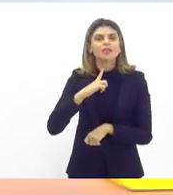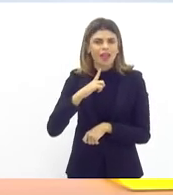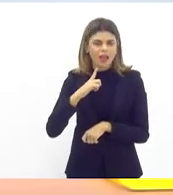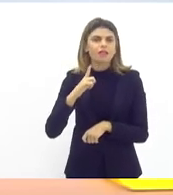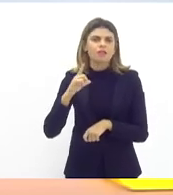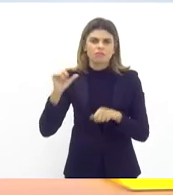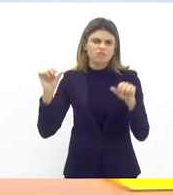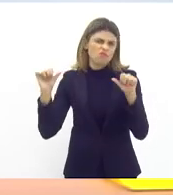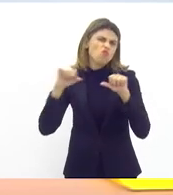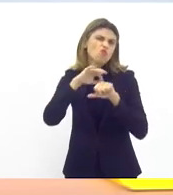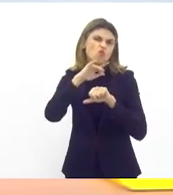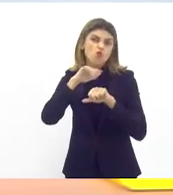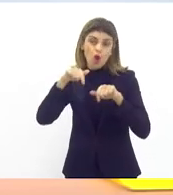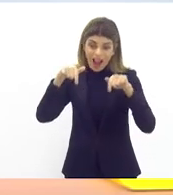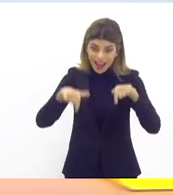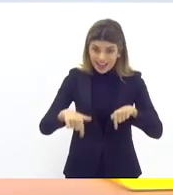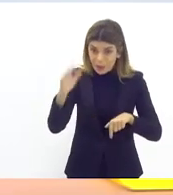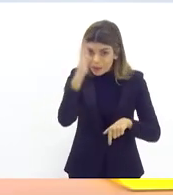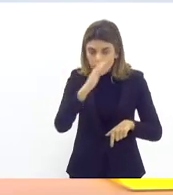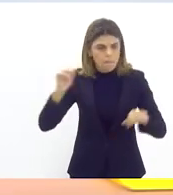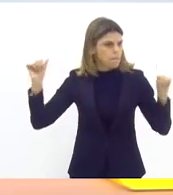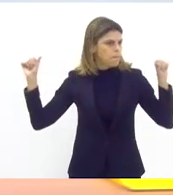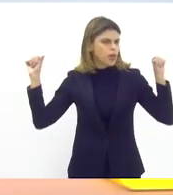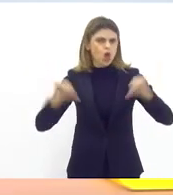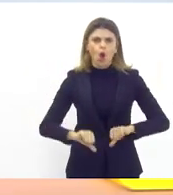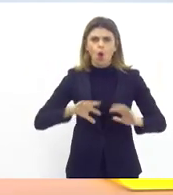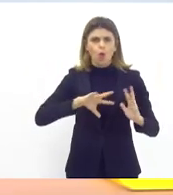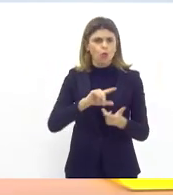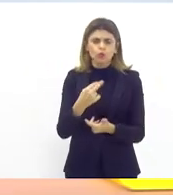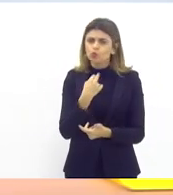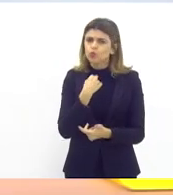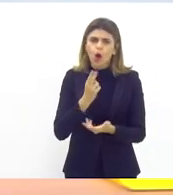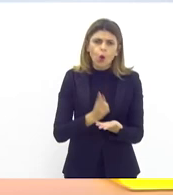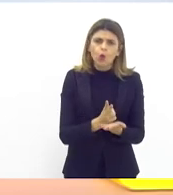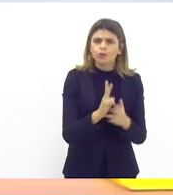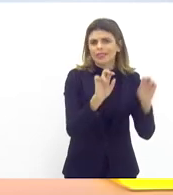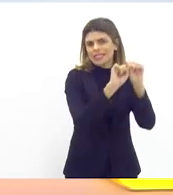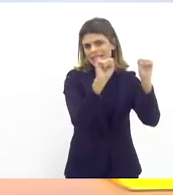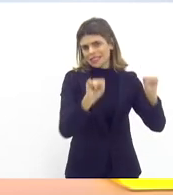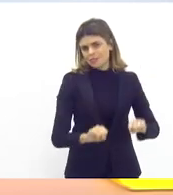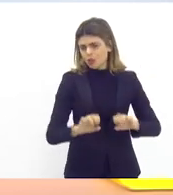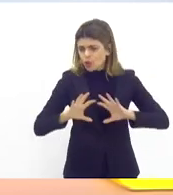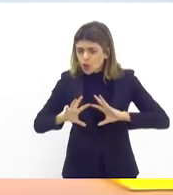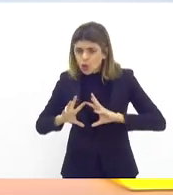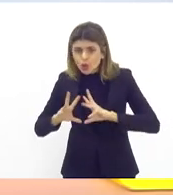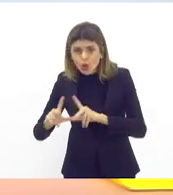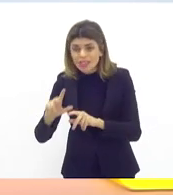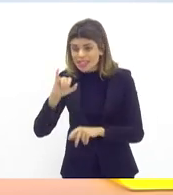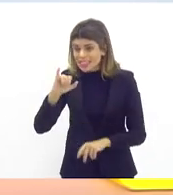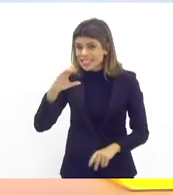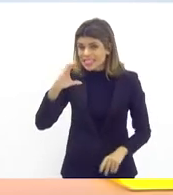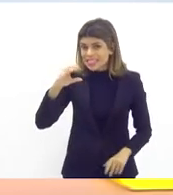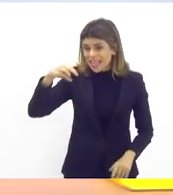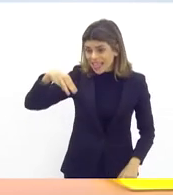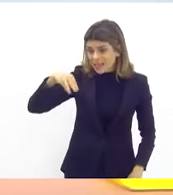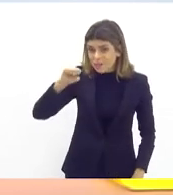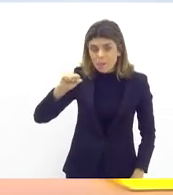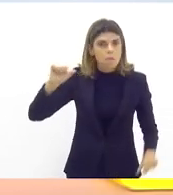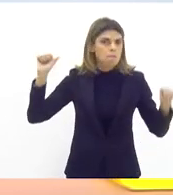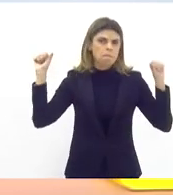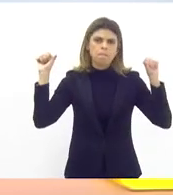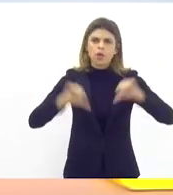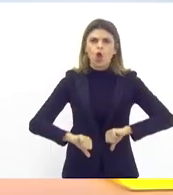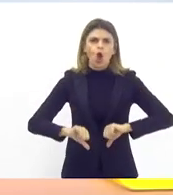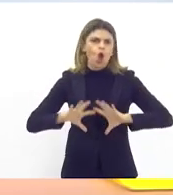Hoje é o pior do mundo. Não tem como a gente manter esse sistema. Não tem como. E de todos os tributos que nós temos, o ICMS, infelizmente, é o pior. É o pior